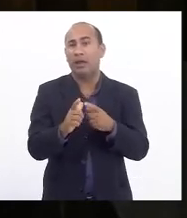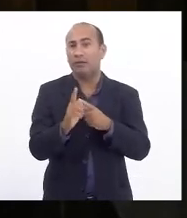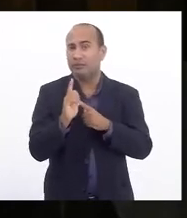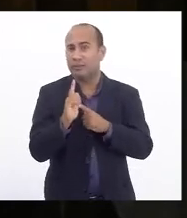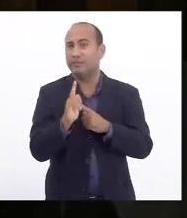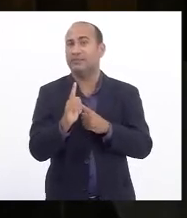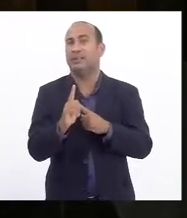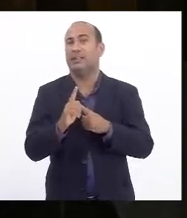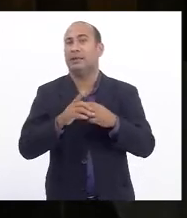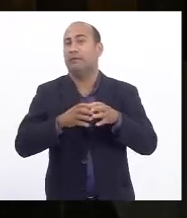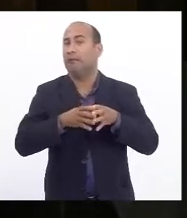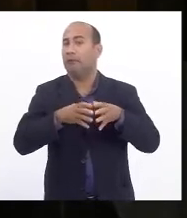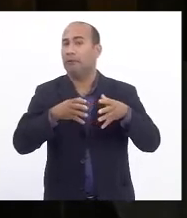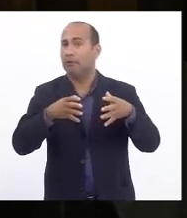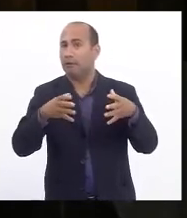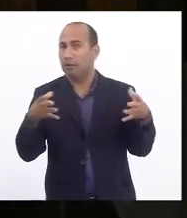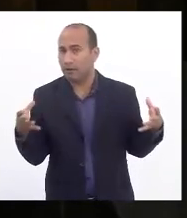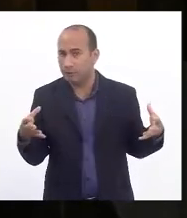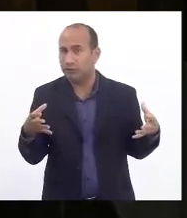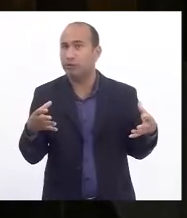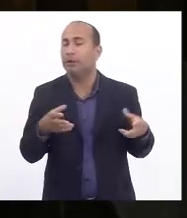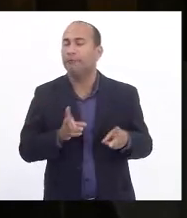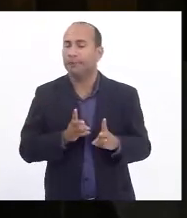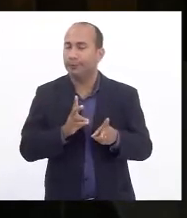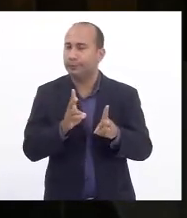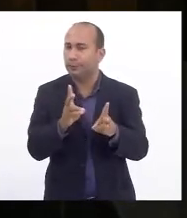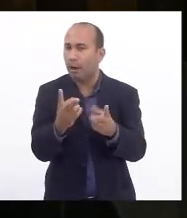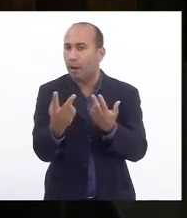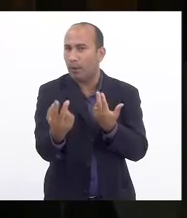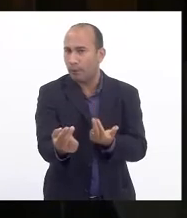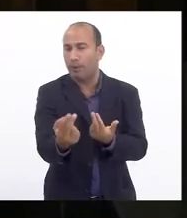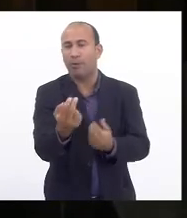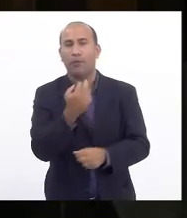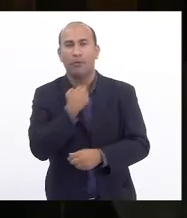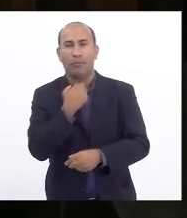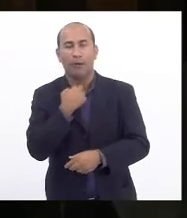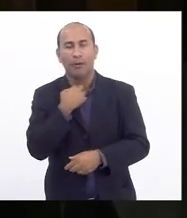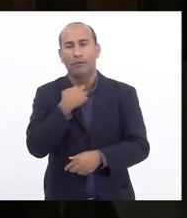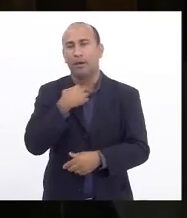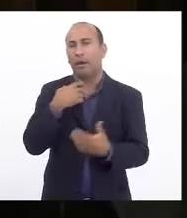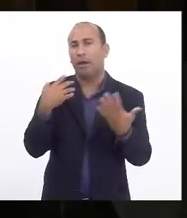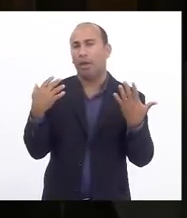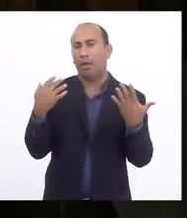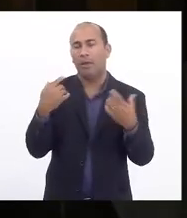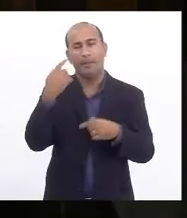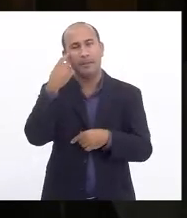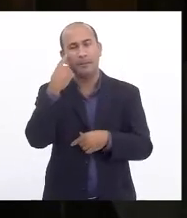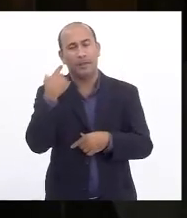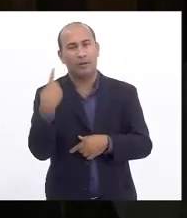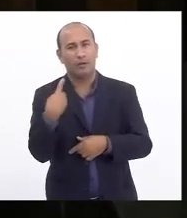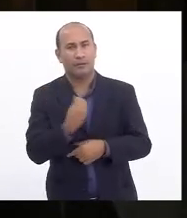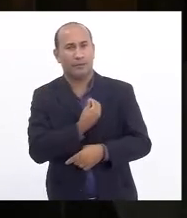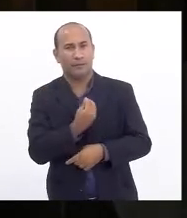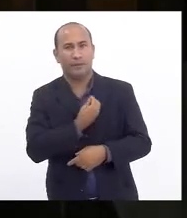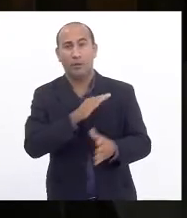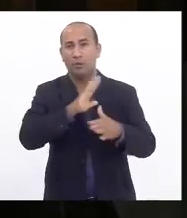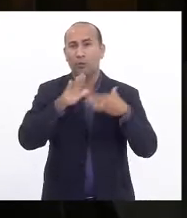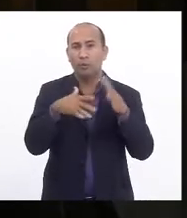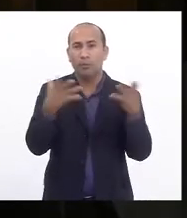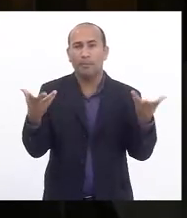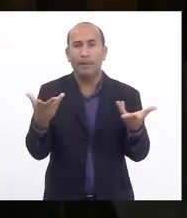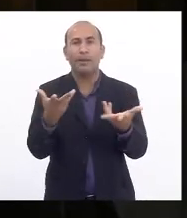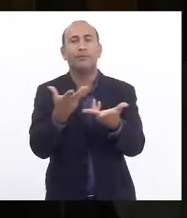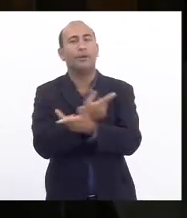extremamente gigantesca e continua Desta forma a gente não pode se enganar e achar que a gente tá vivendo tudo às